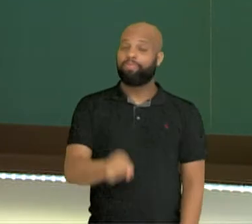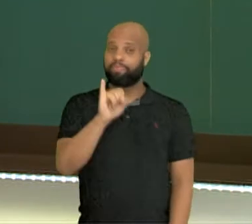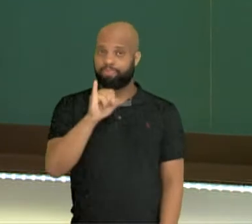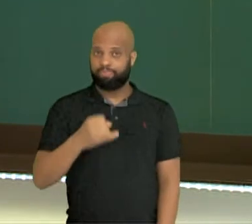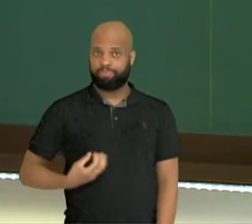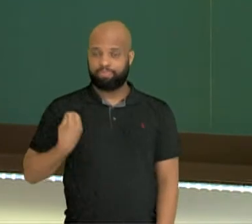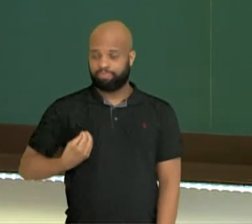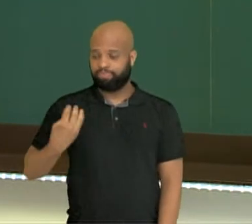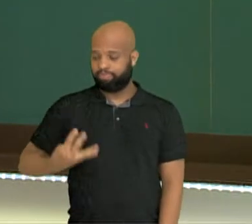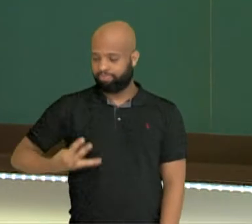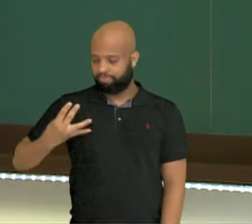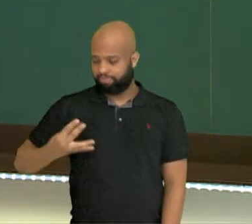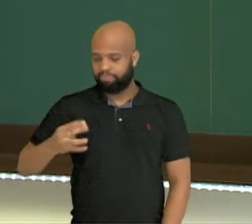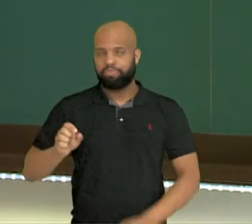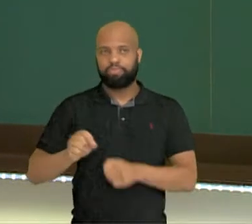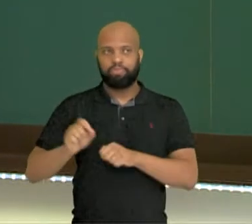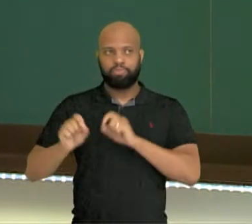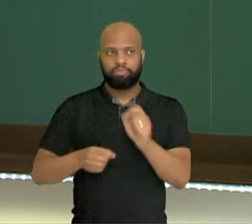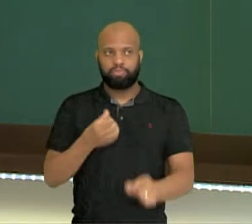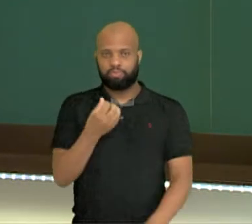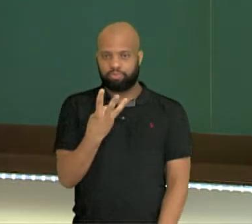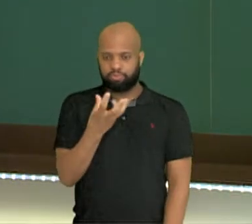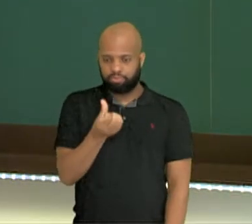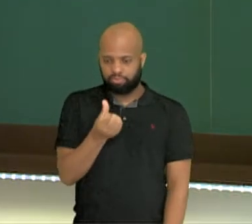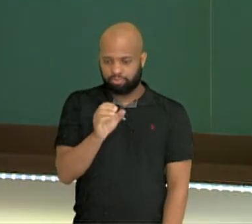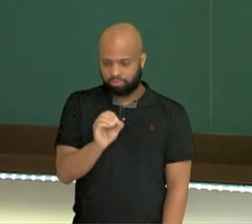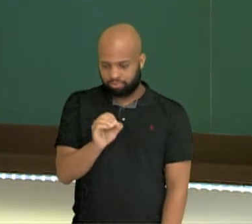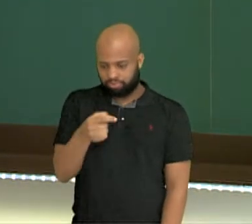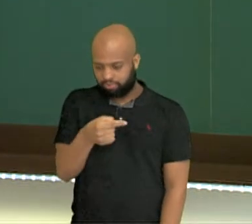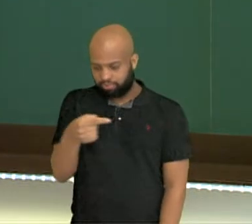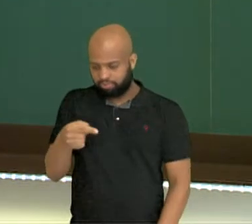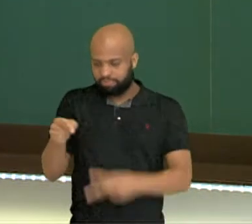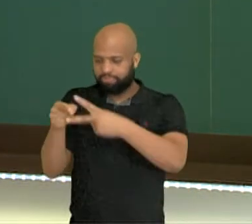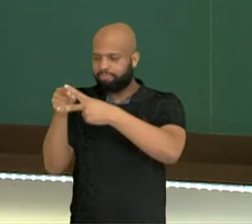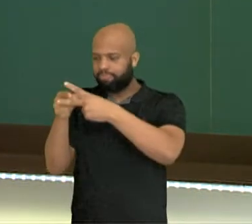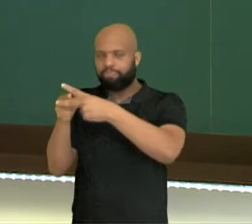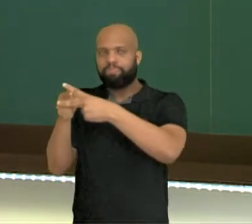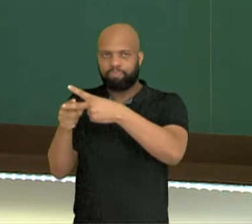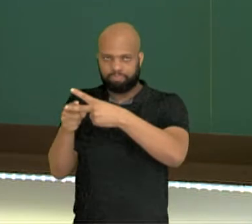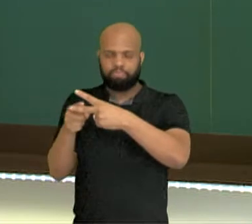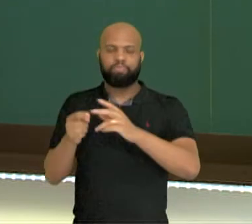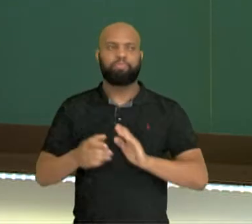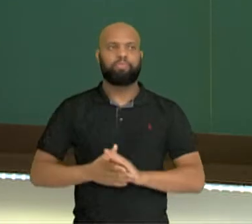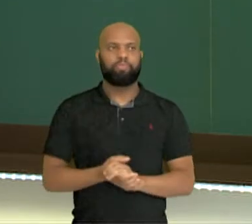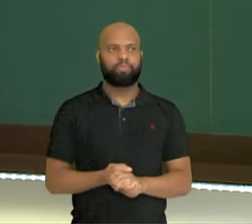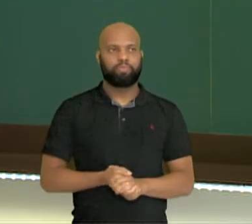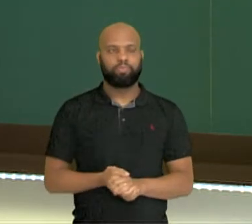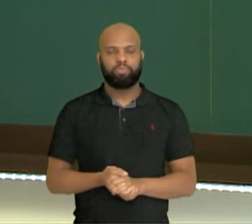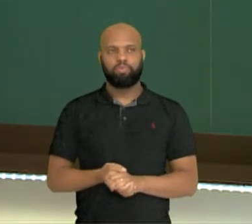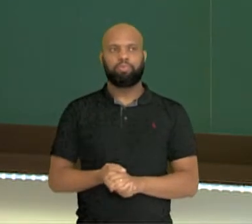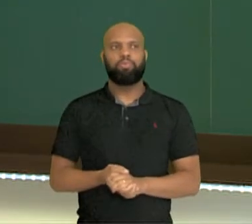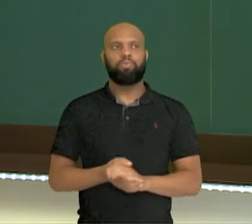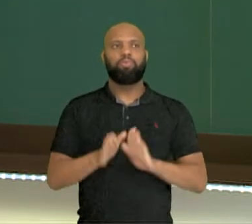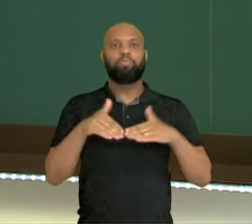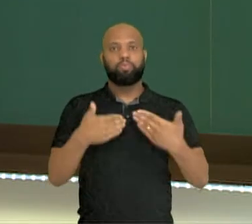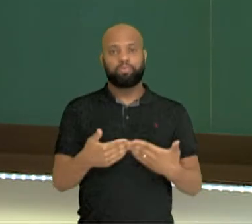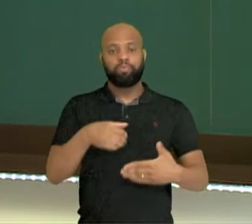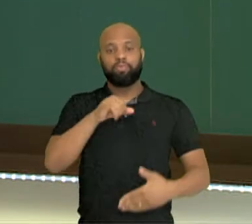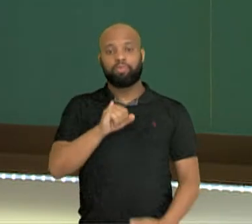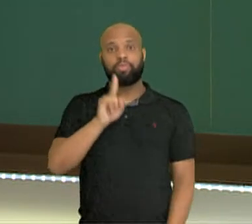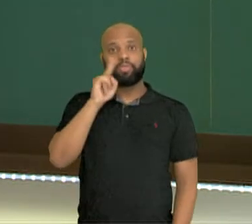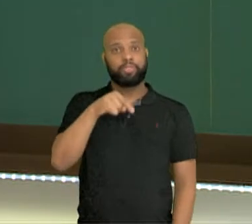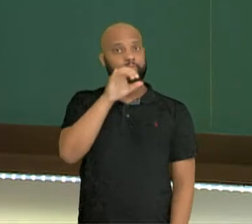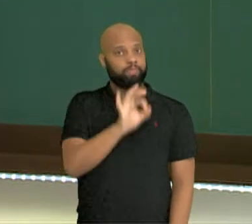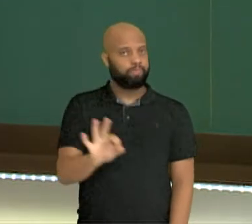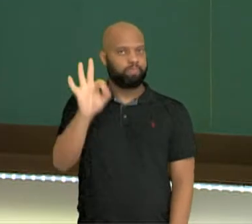no quarto quadrante, eu vou fazer 360 menos o ângulo que está lá no quarto quadrante. Isso se meu ângulo estiver